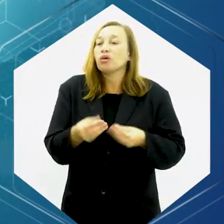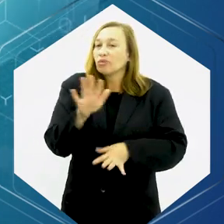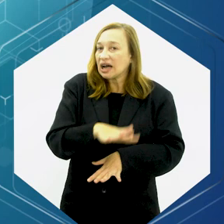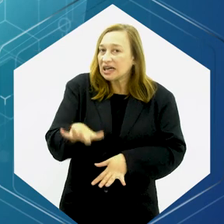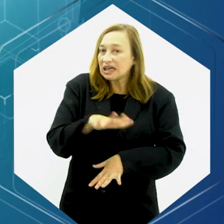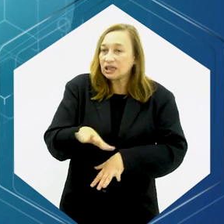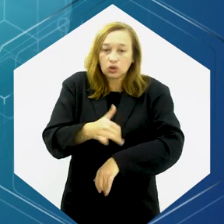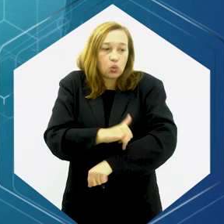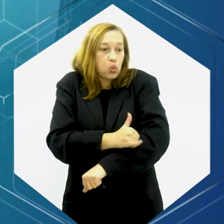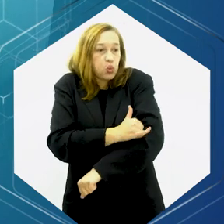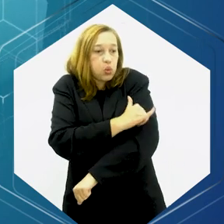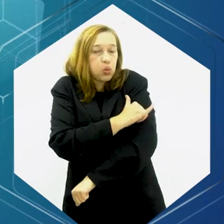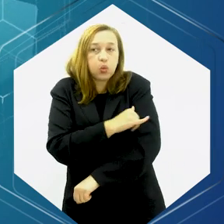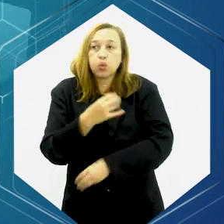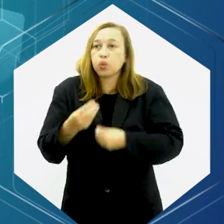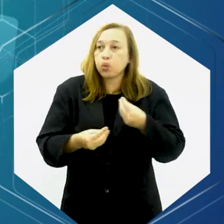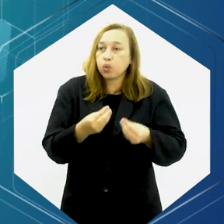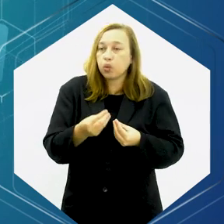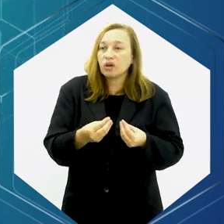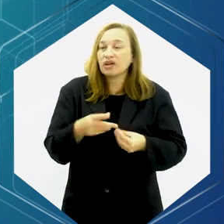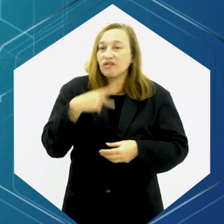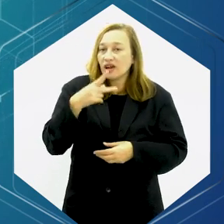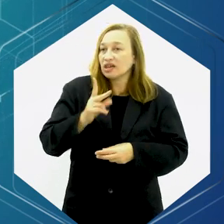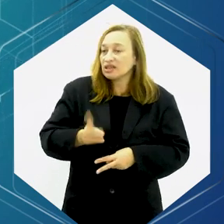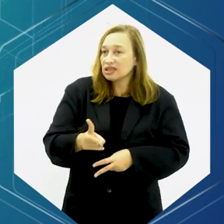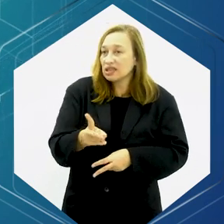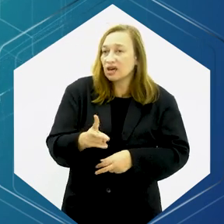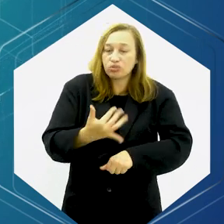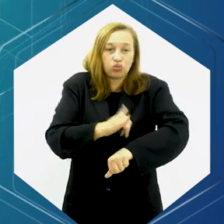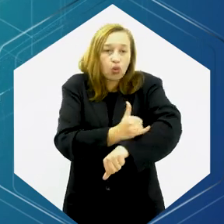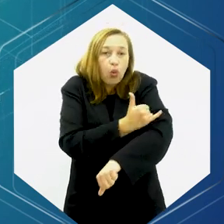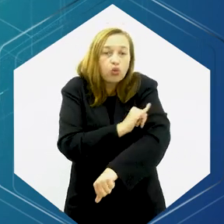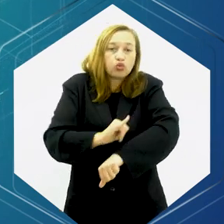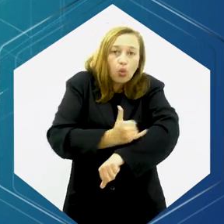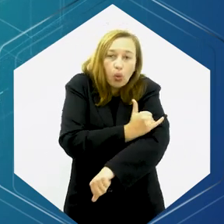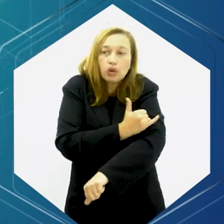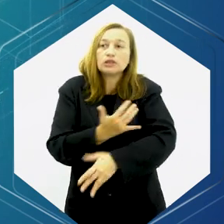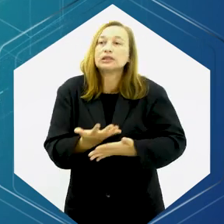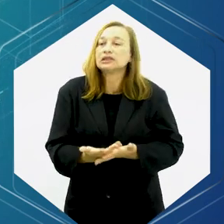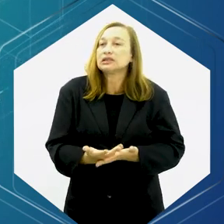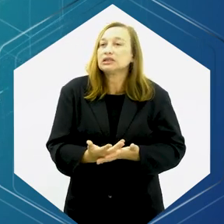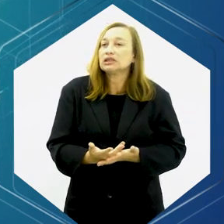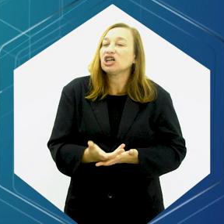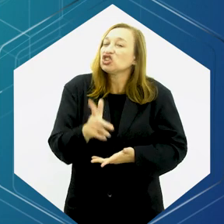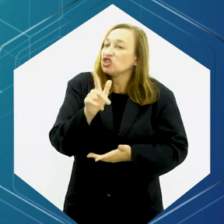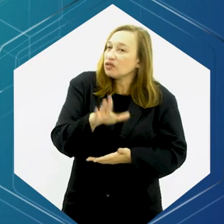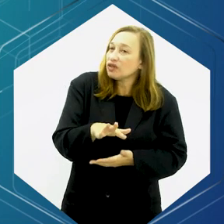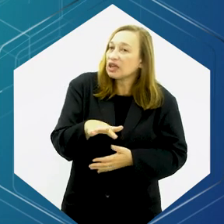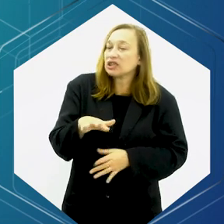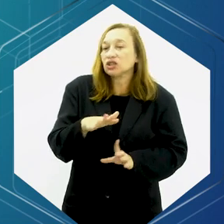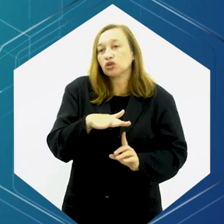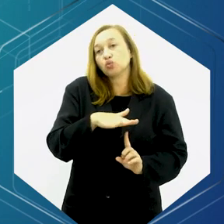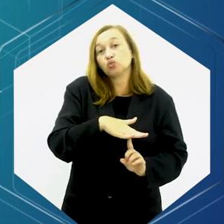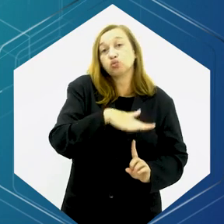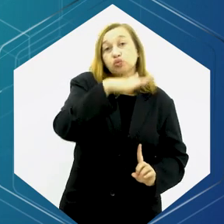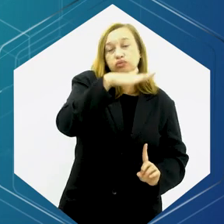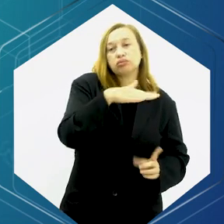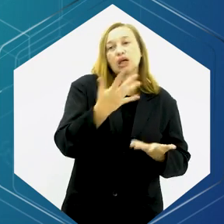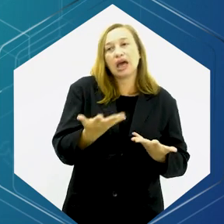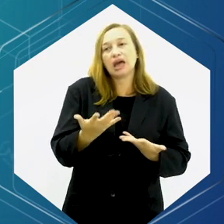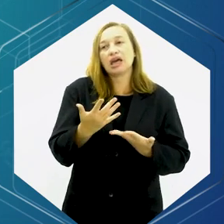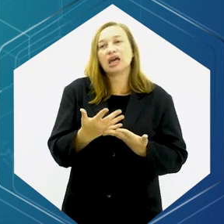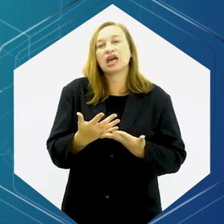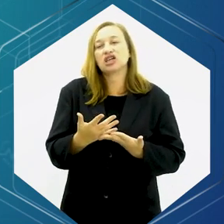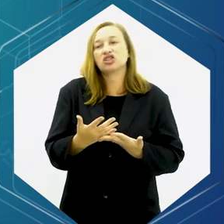como é considerada uma criança obesa né a gente tá falando aqui a todo momento né de obesidade eh Diferentemente do os